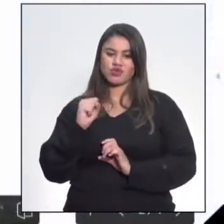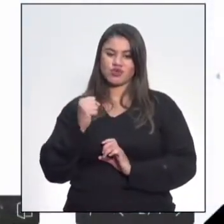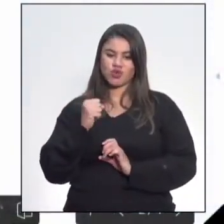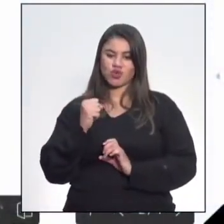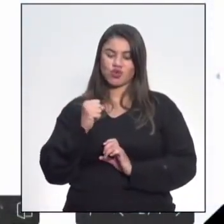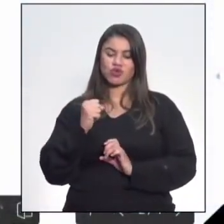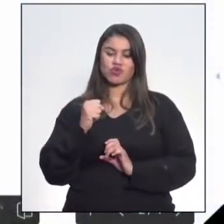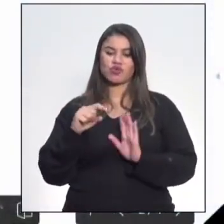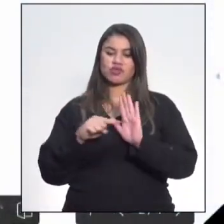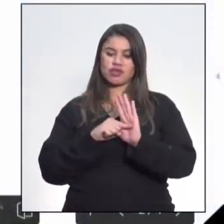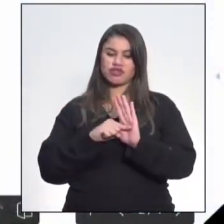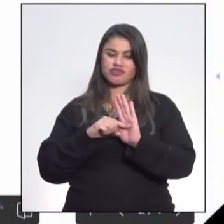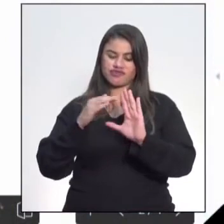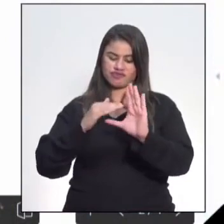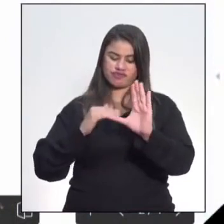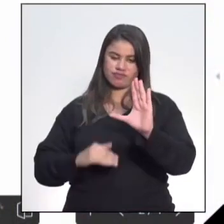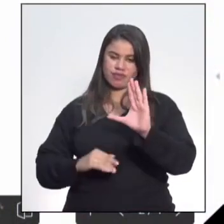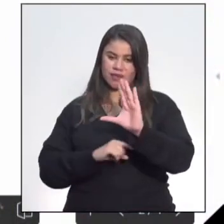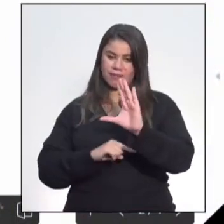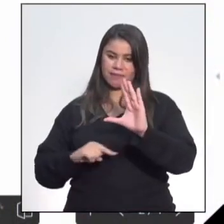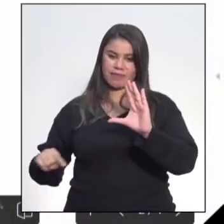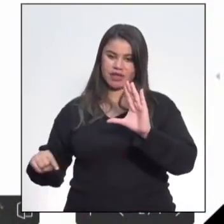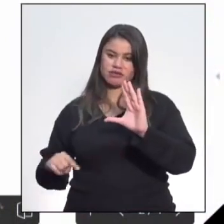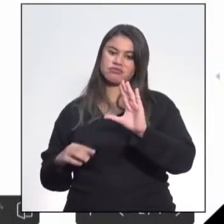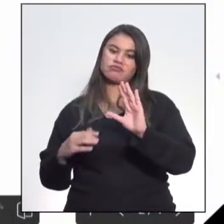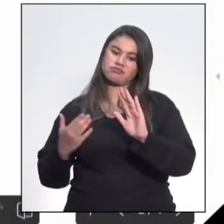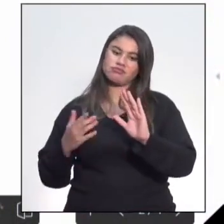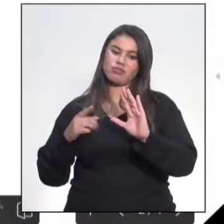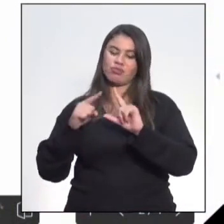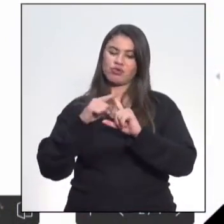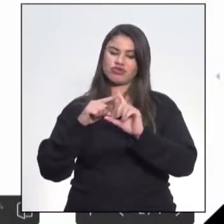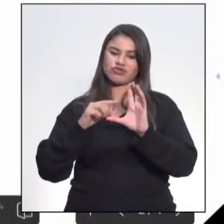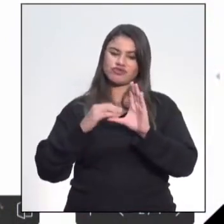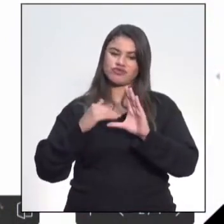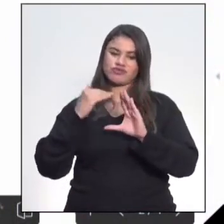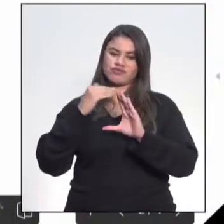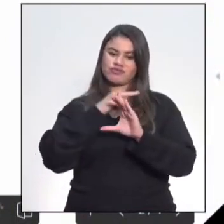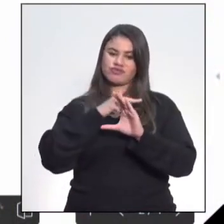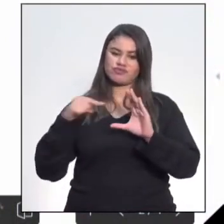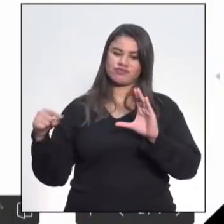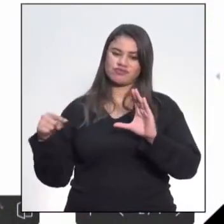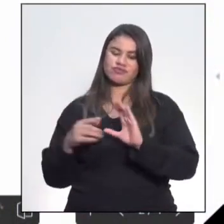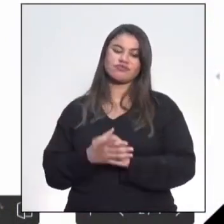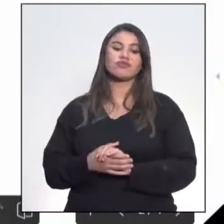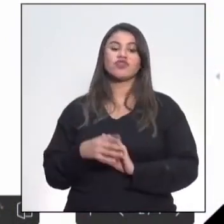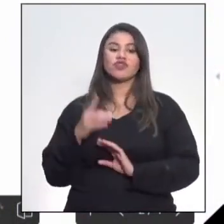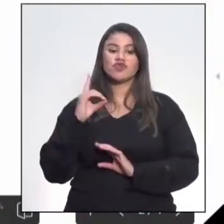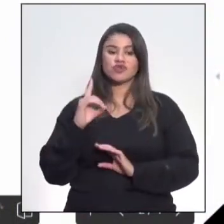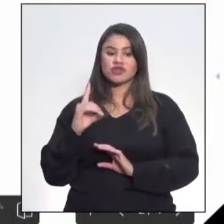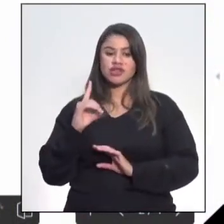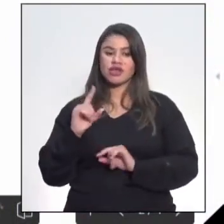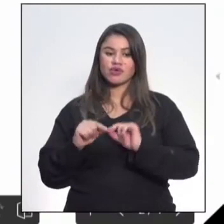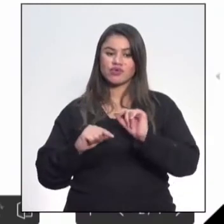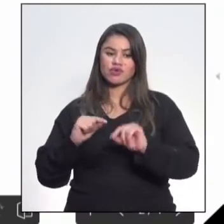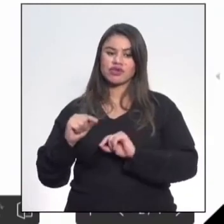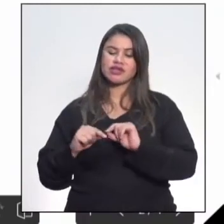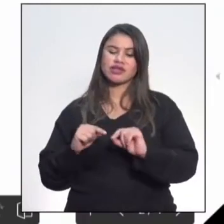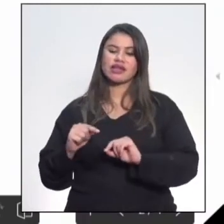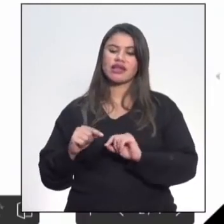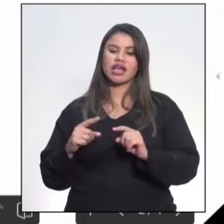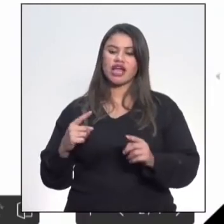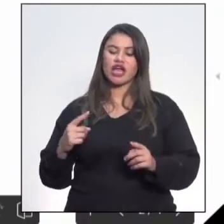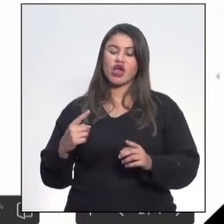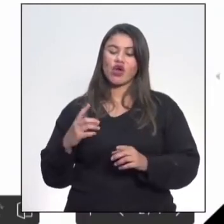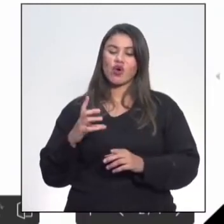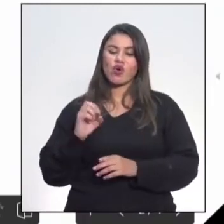isso embaixo. Mas como ele é positivo, ele está acima do eixo x. Tudo bem? Bom, e o item D? O item D, ele perguntava se cruzava